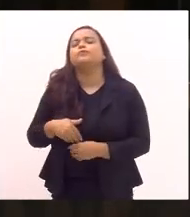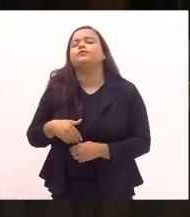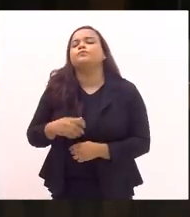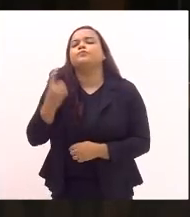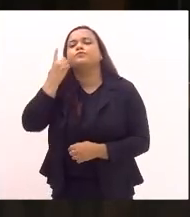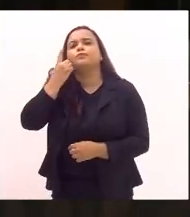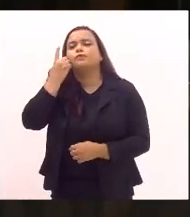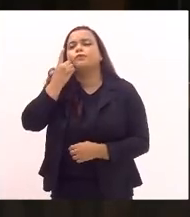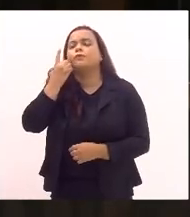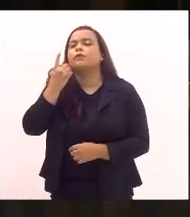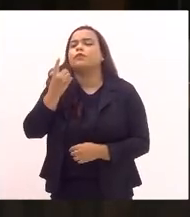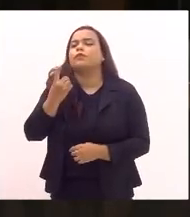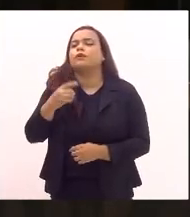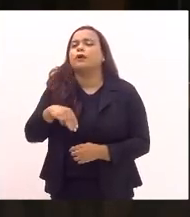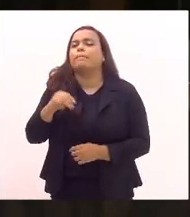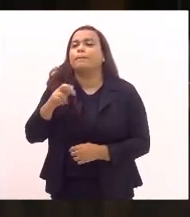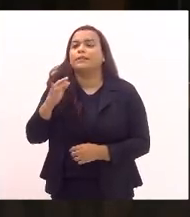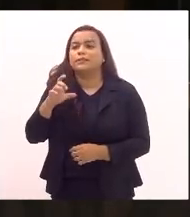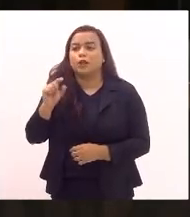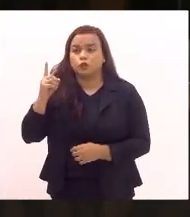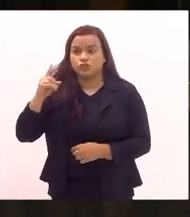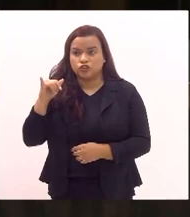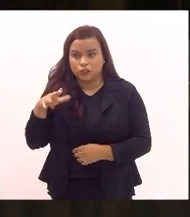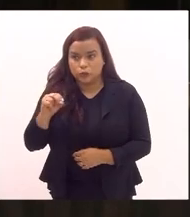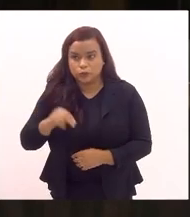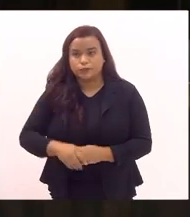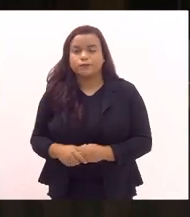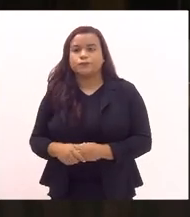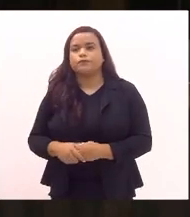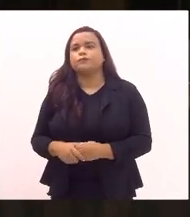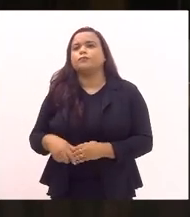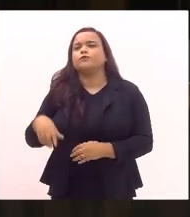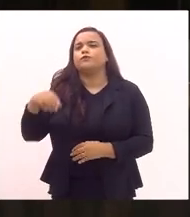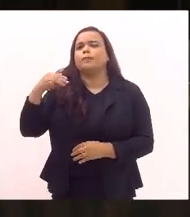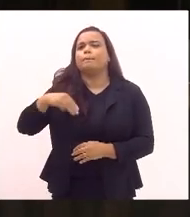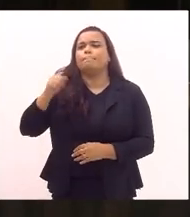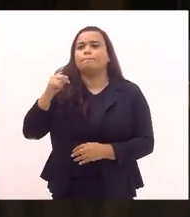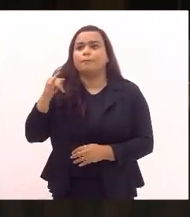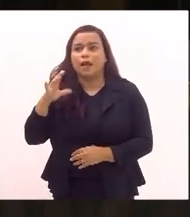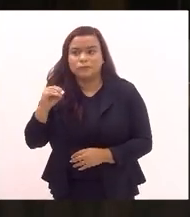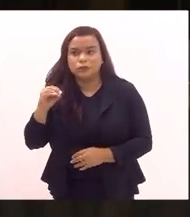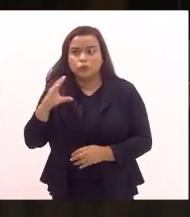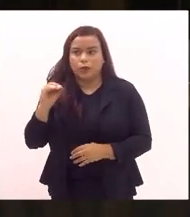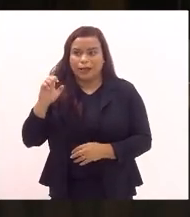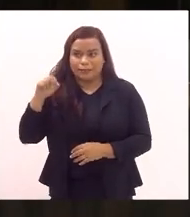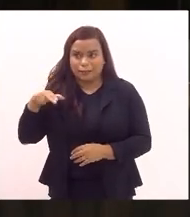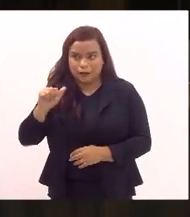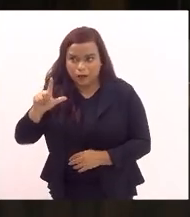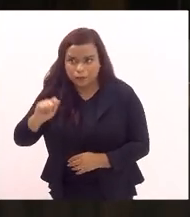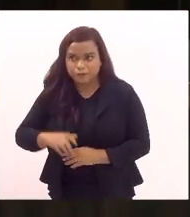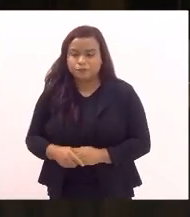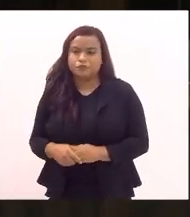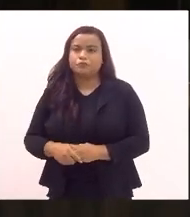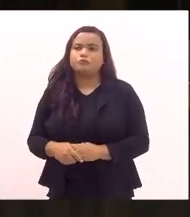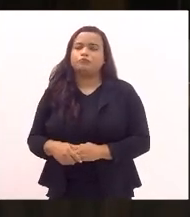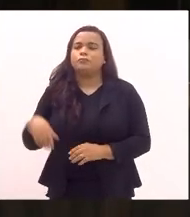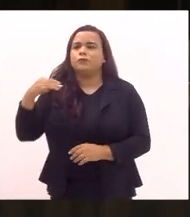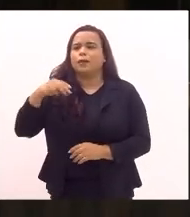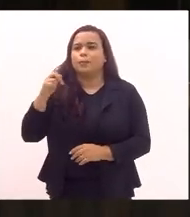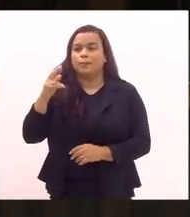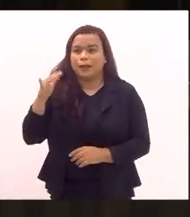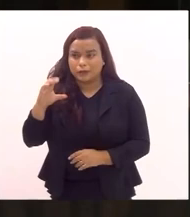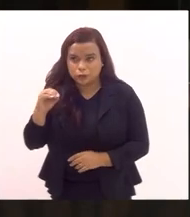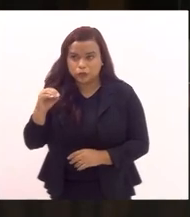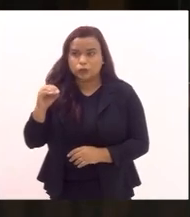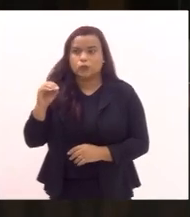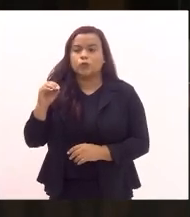cabeleireiro Deputado Marcelo Dino Deputado Marcelo Dino Deputado Márcio canela e pintado Márcio caniello Deputado Márcio